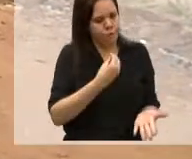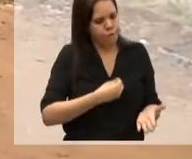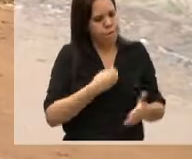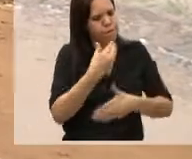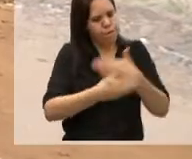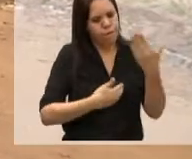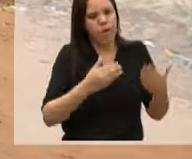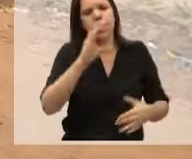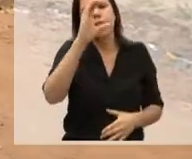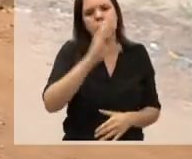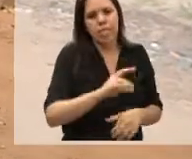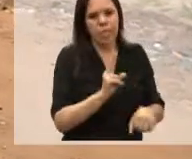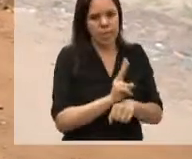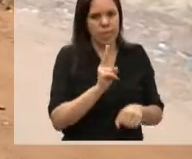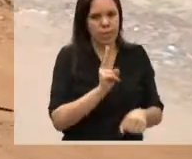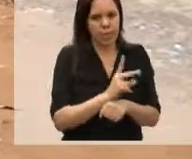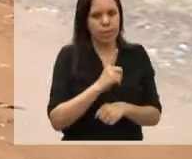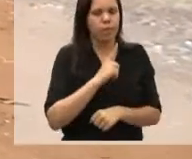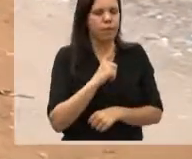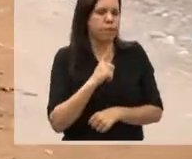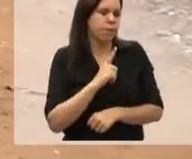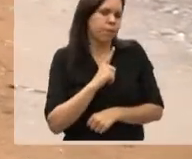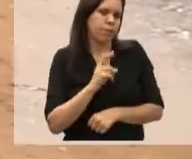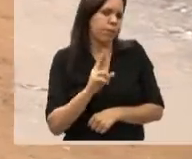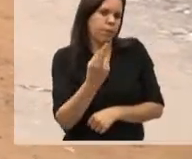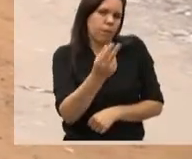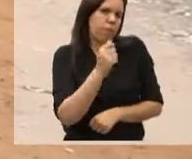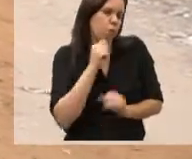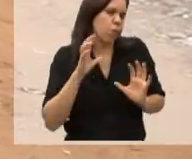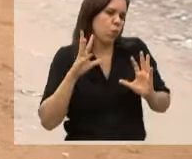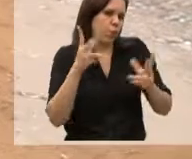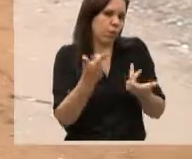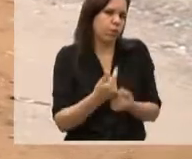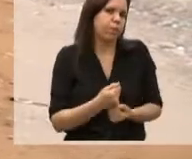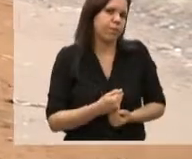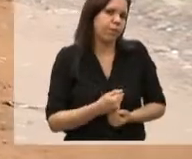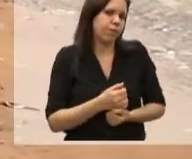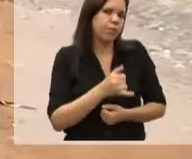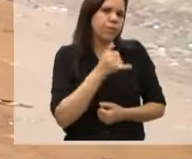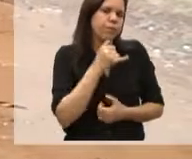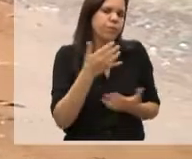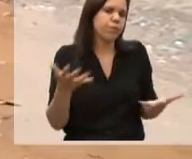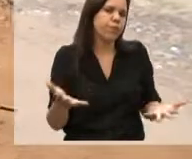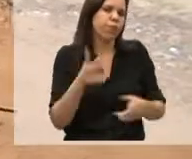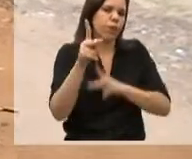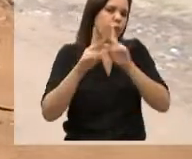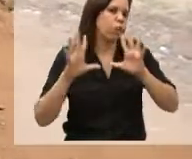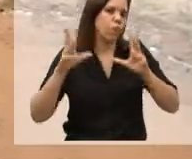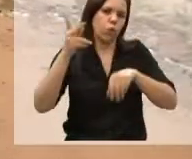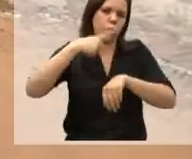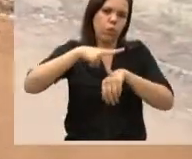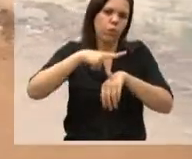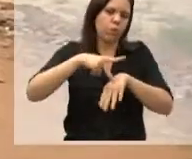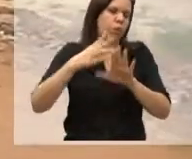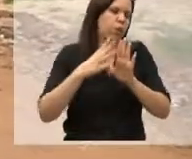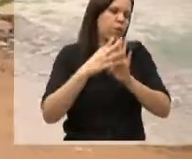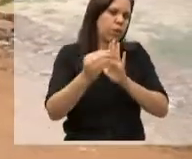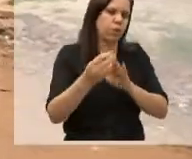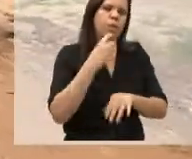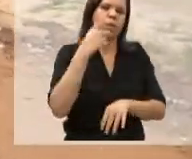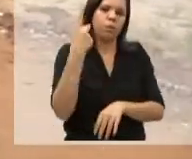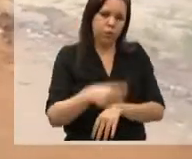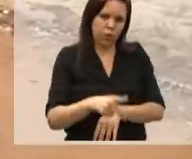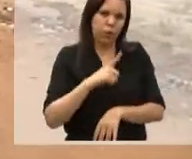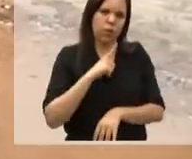preservada, e estamos, pelo menos, se não resolvendo ao todo, dando um grande exemplo para todo o país, que eu acho que Campinas deve